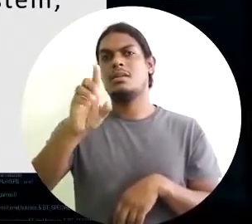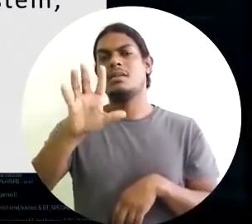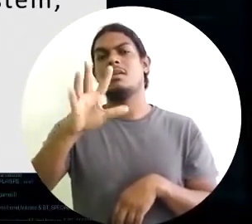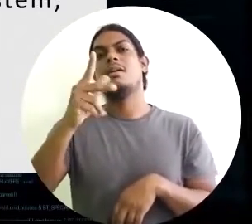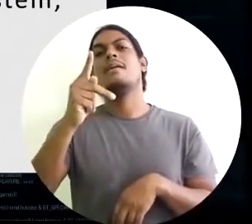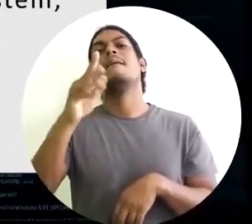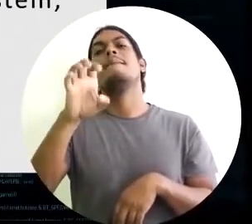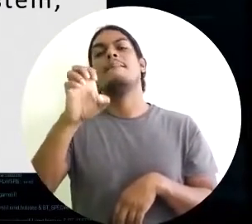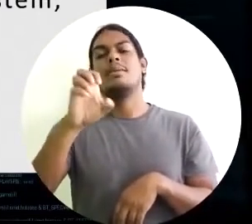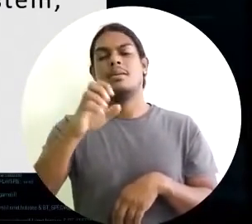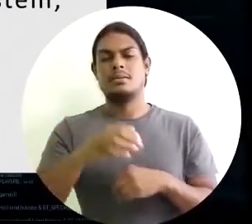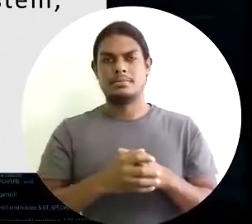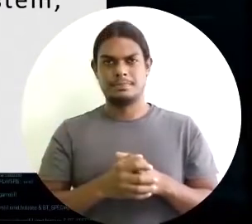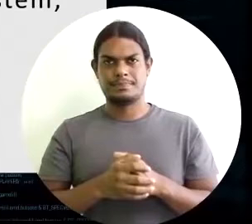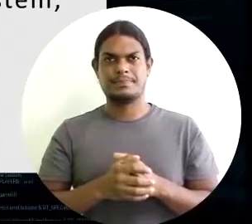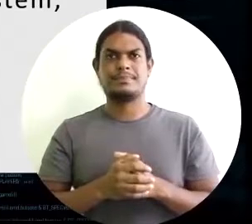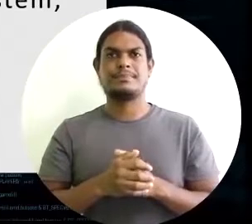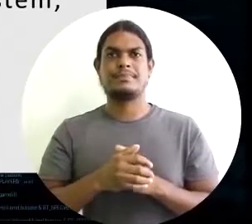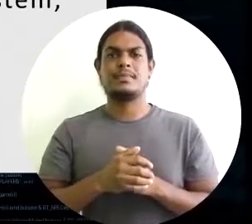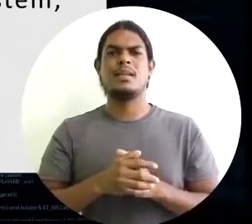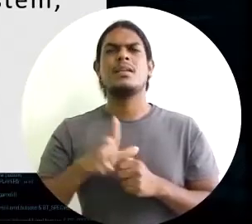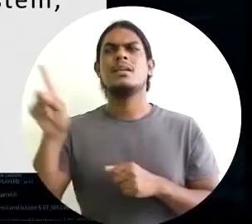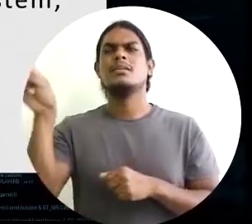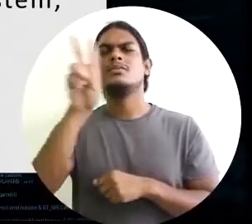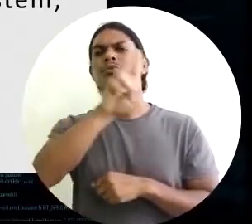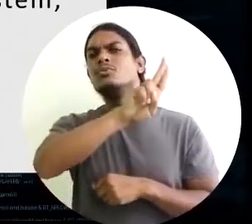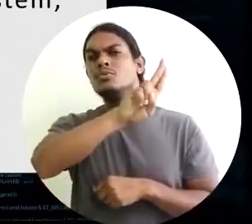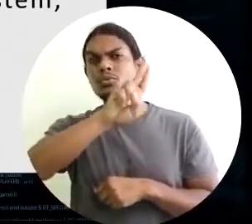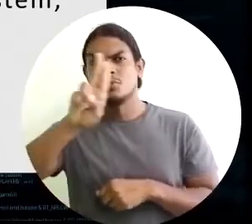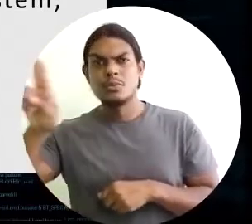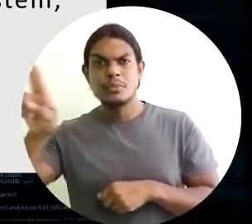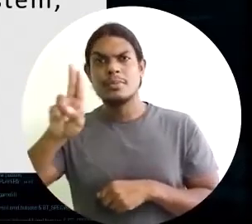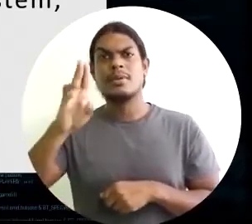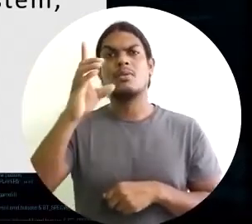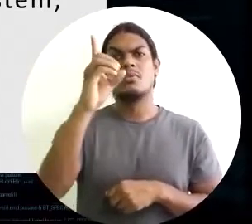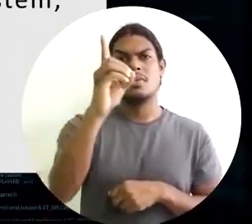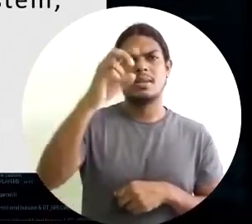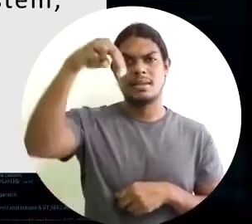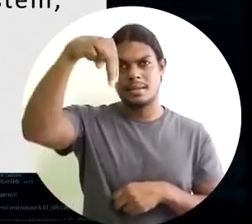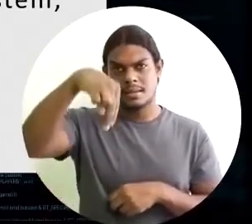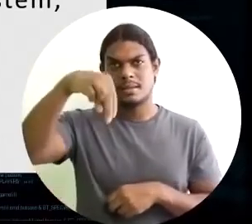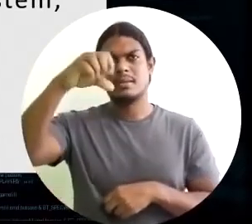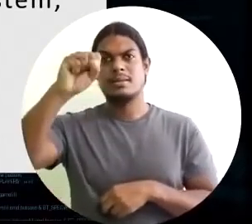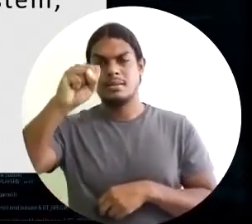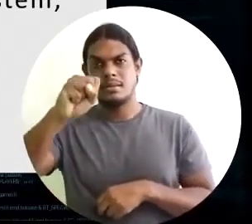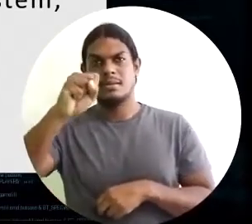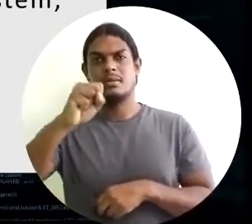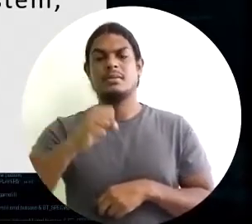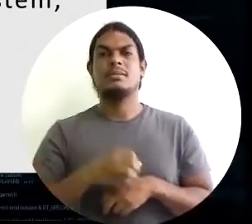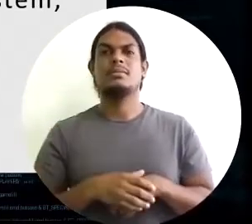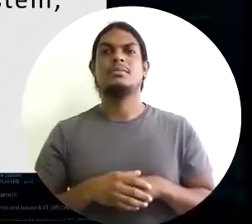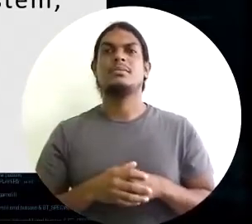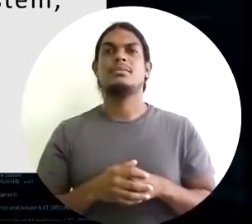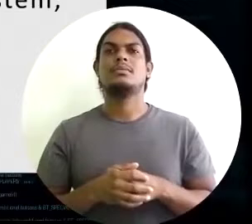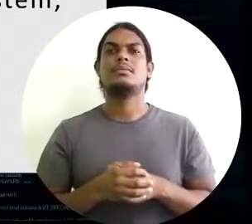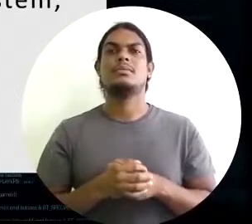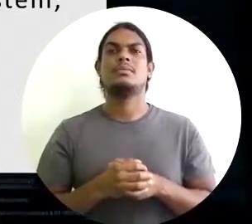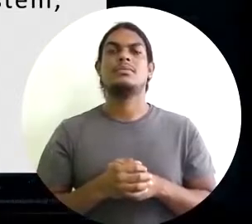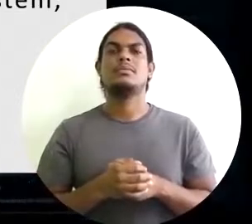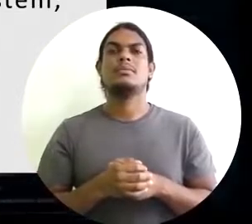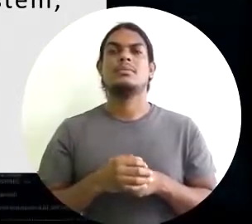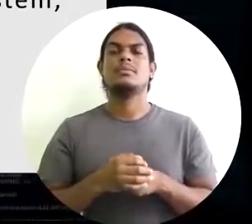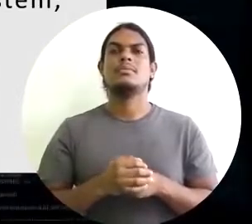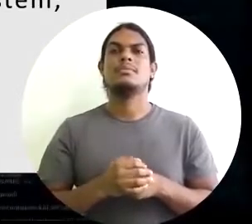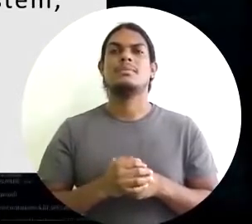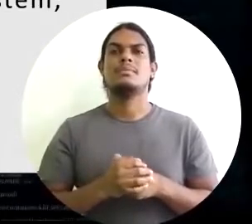www.eadpernambuco.com.br. Esse nome ele é um DNS, ele é um nome que designa o domínio pelo